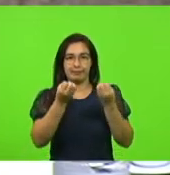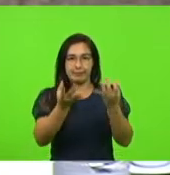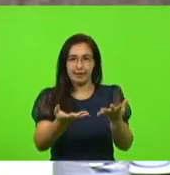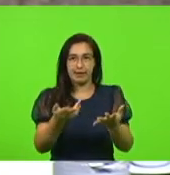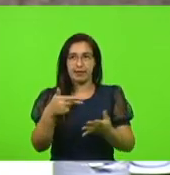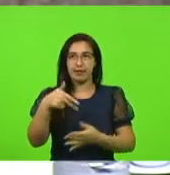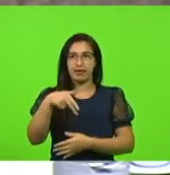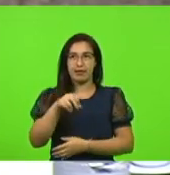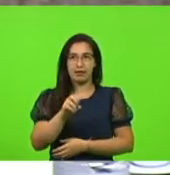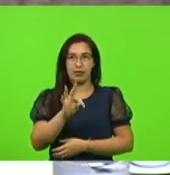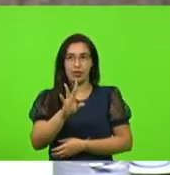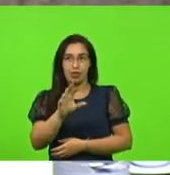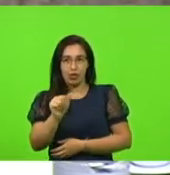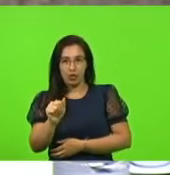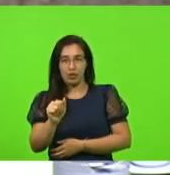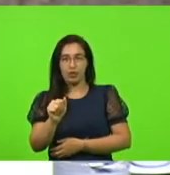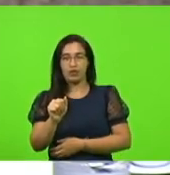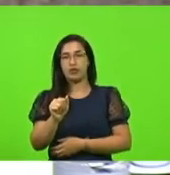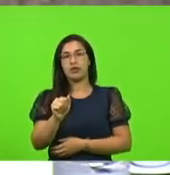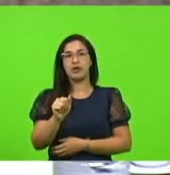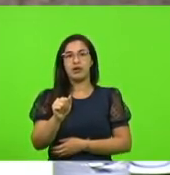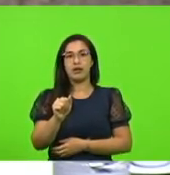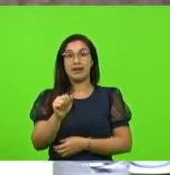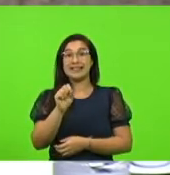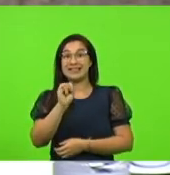trocar nota por vacina.